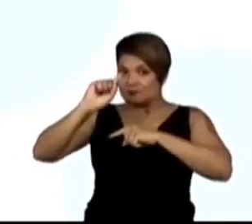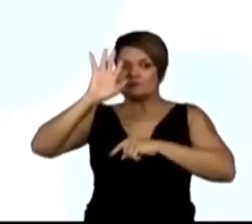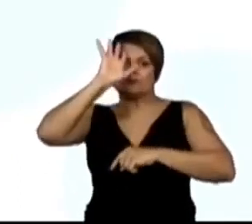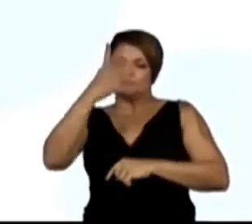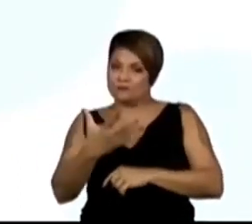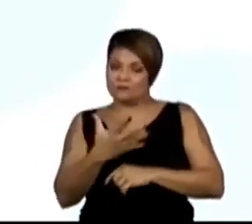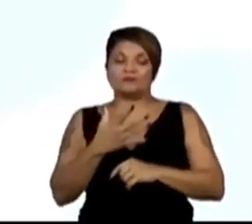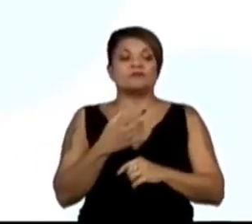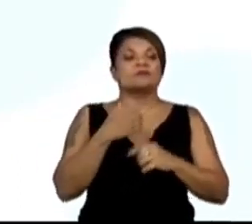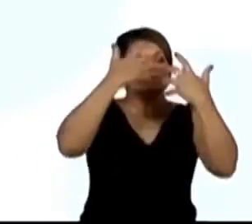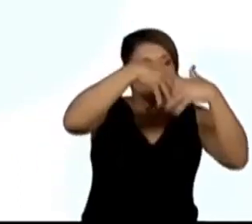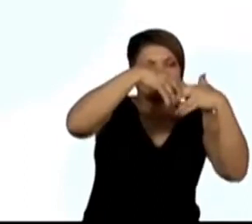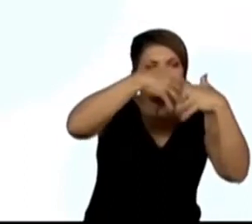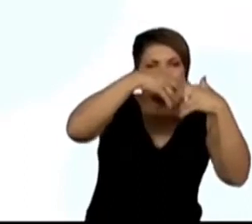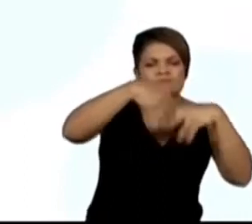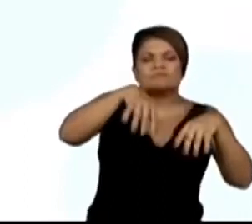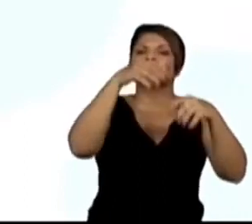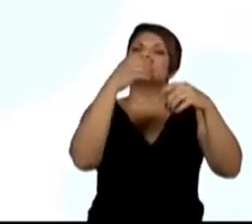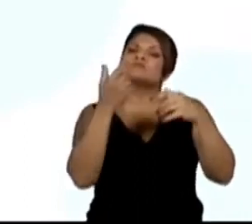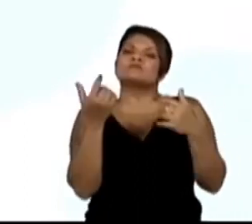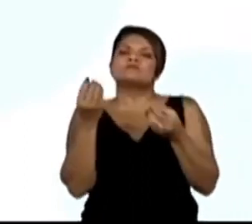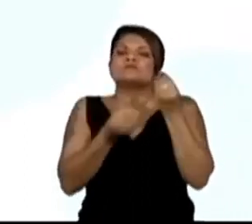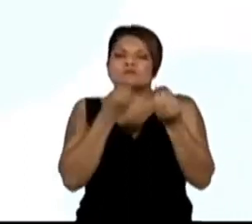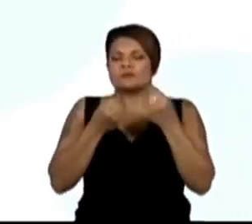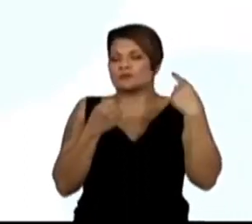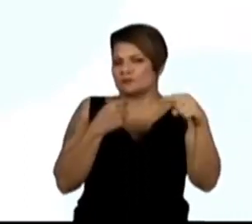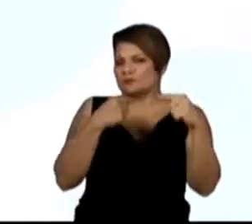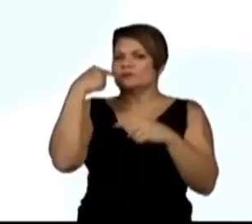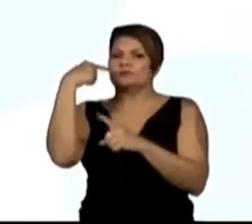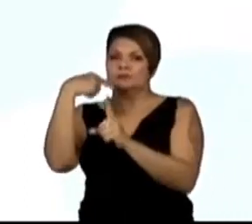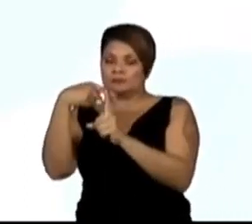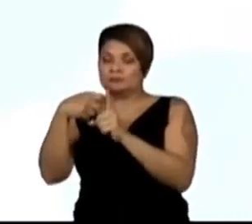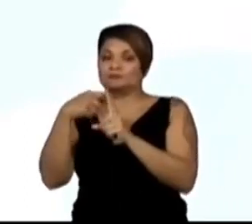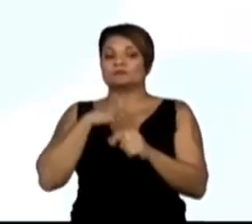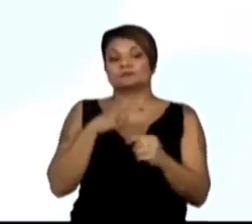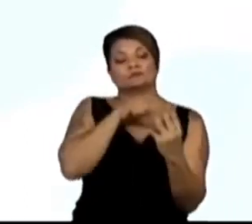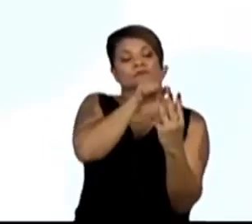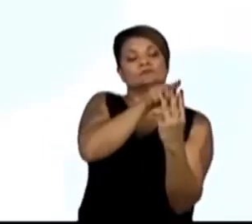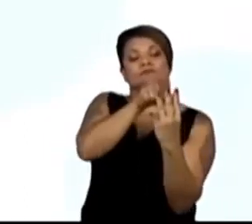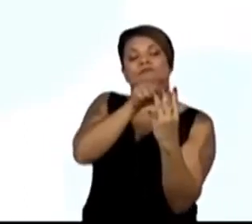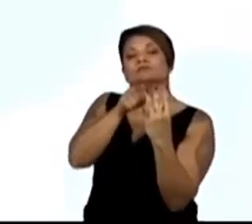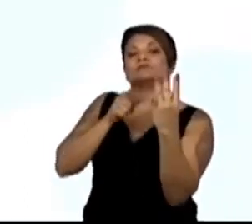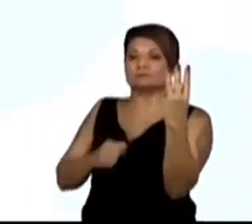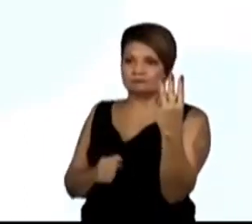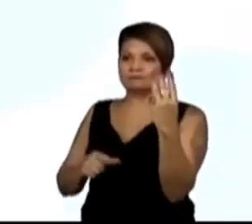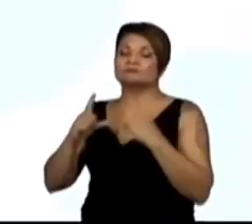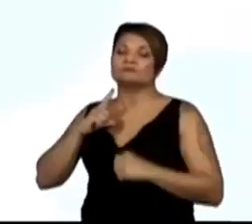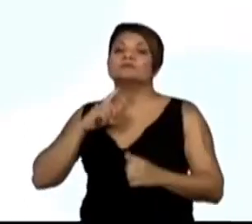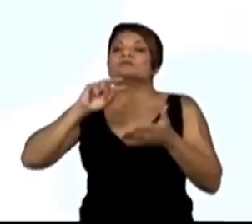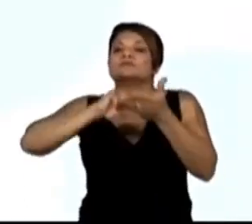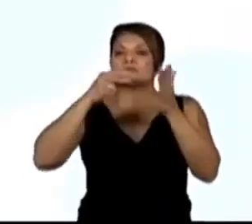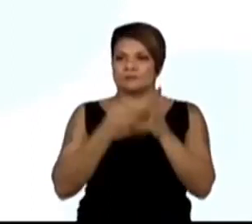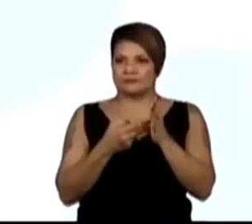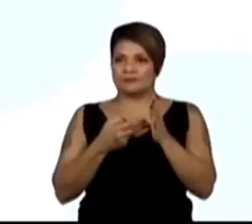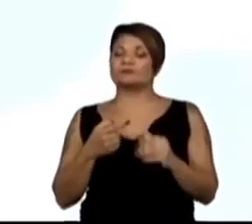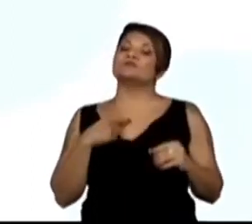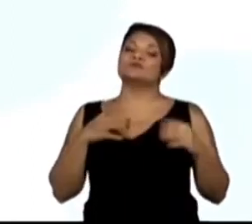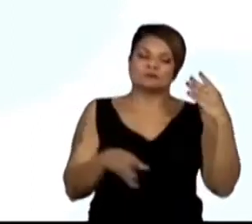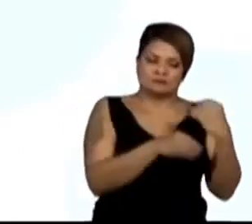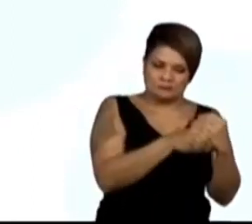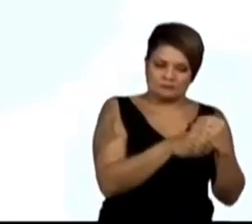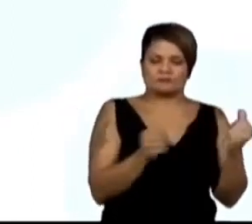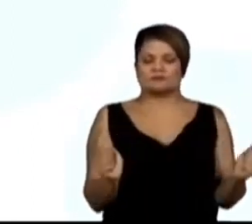elaborar situações, problemas de adição e de subtração, envolvendo números de até três ordens, com os significados de juntar,